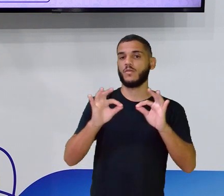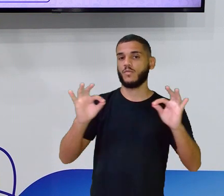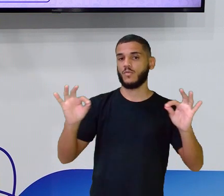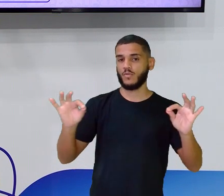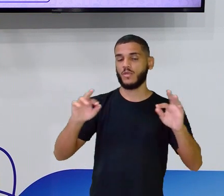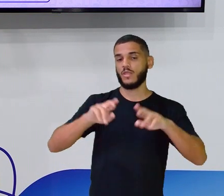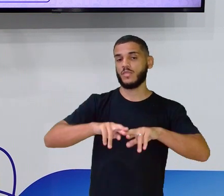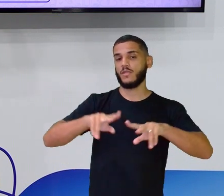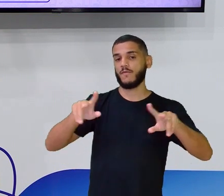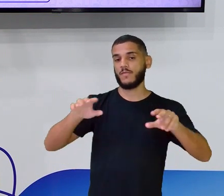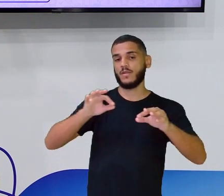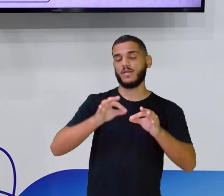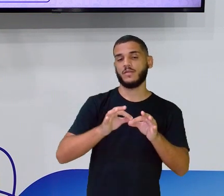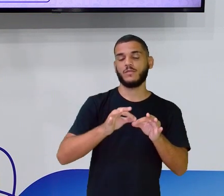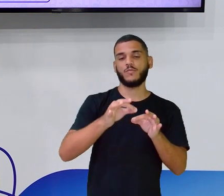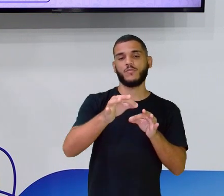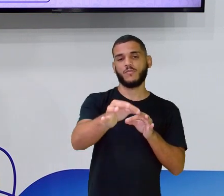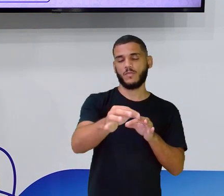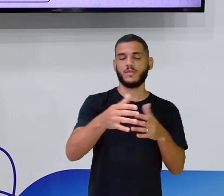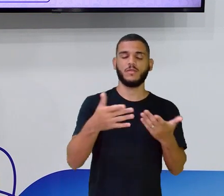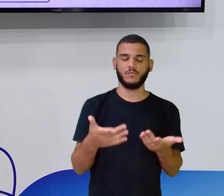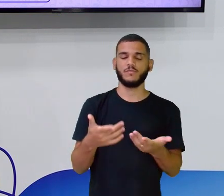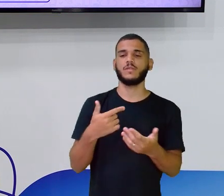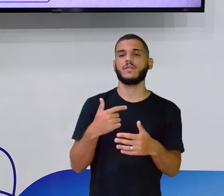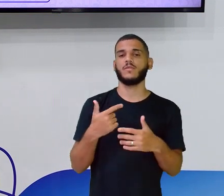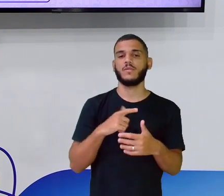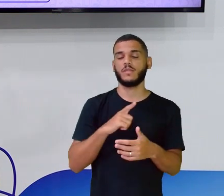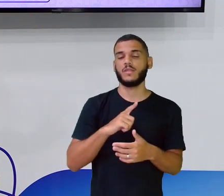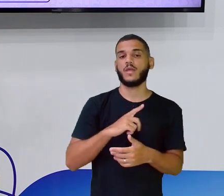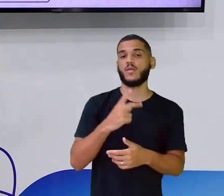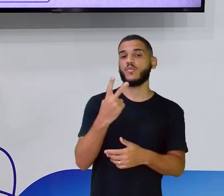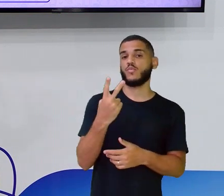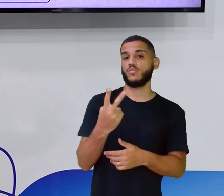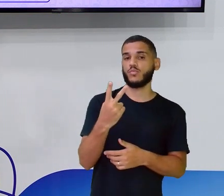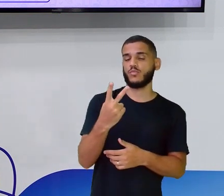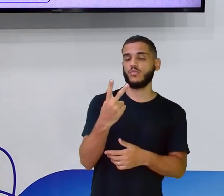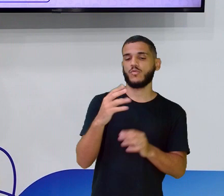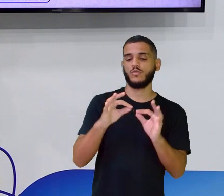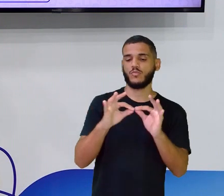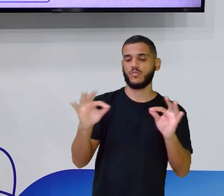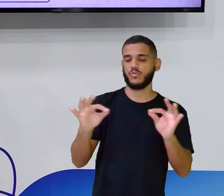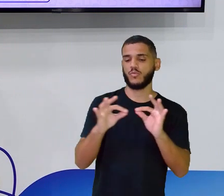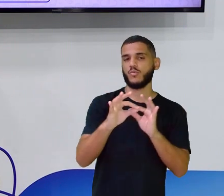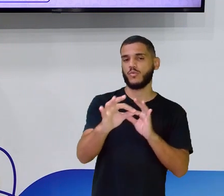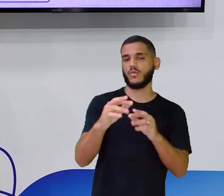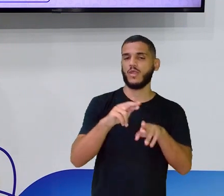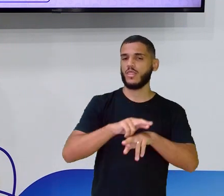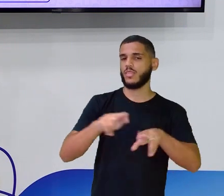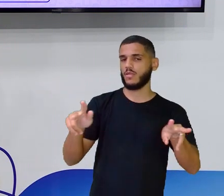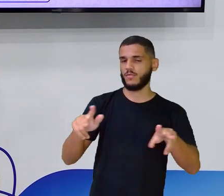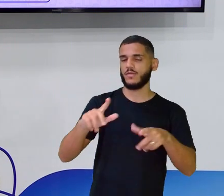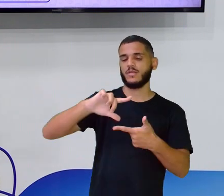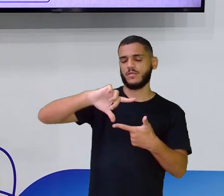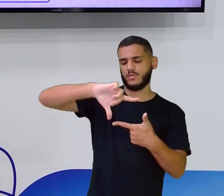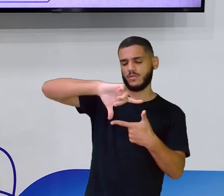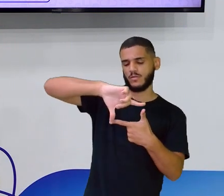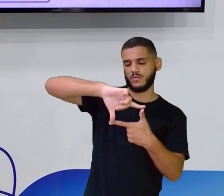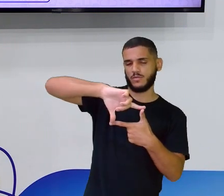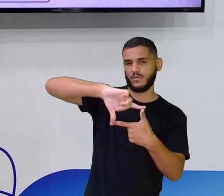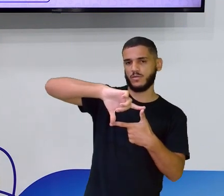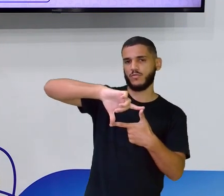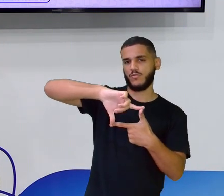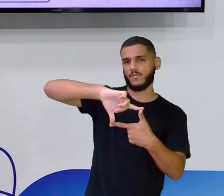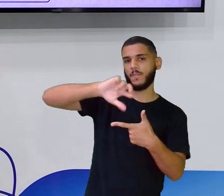é diferente do meu comprimento. Eu tenho duas medidas diferentes no meu retângulo. E é isso que difere o